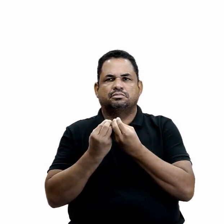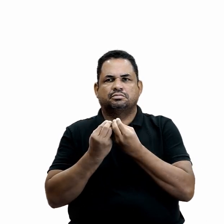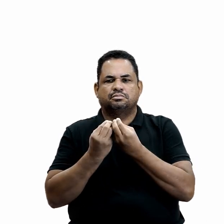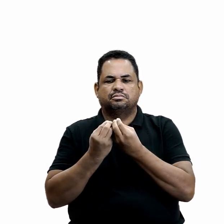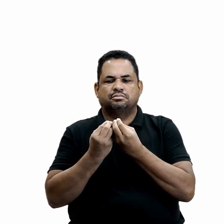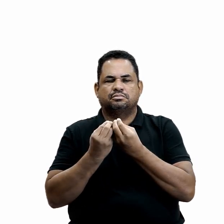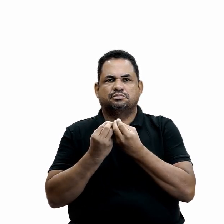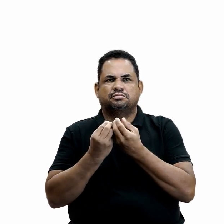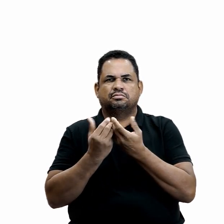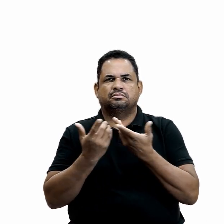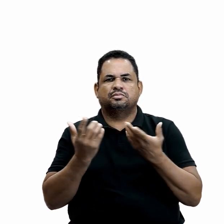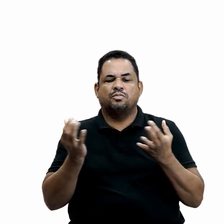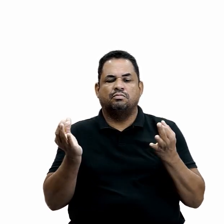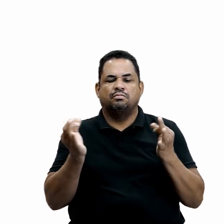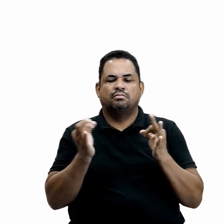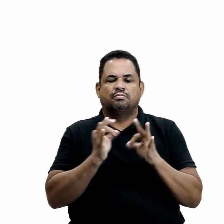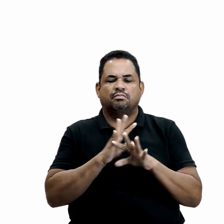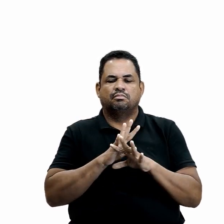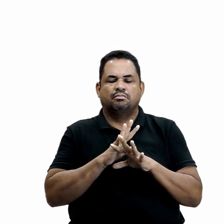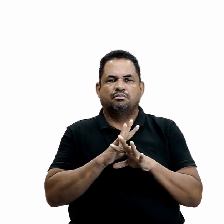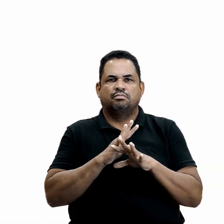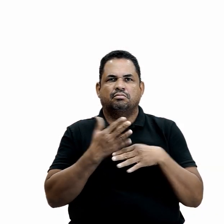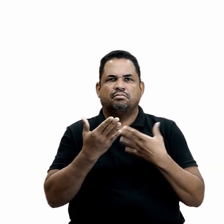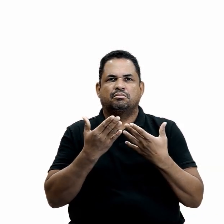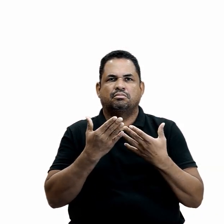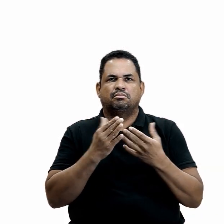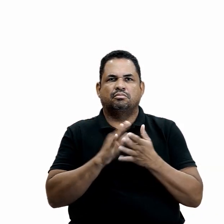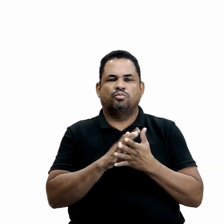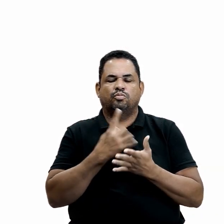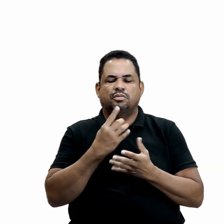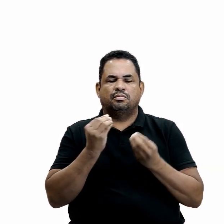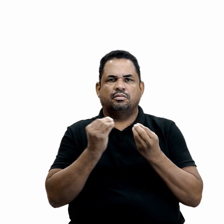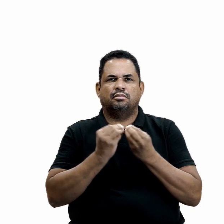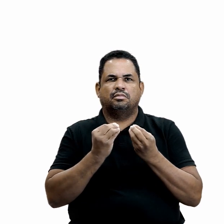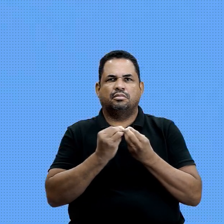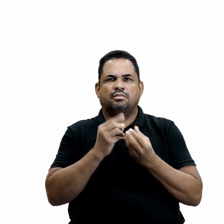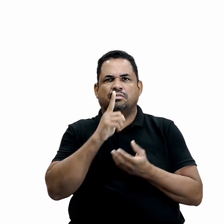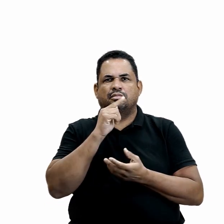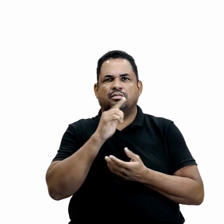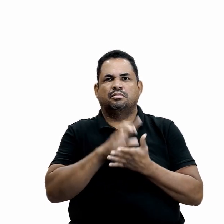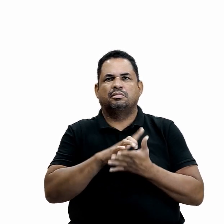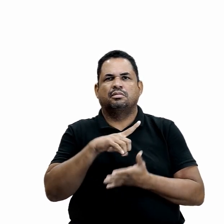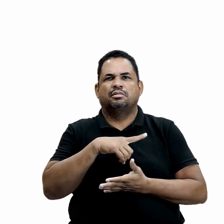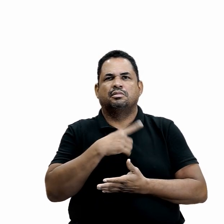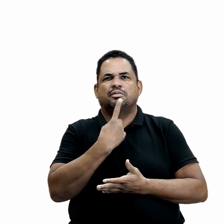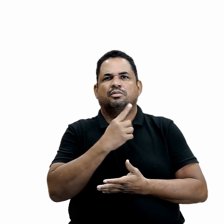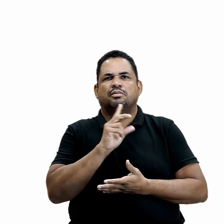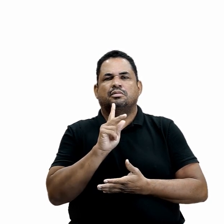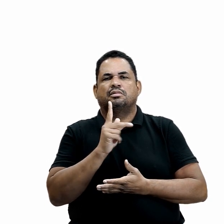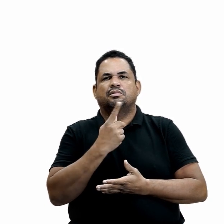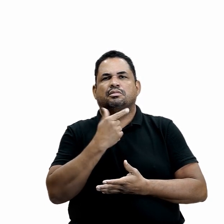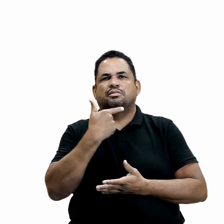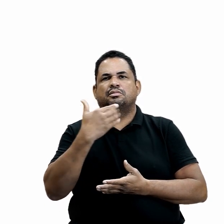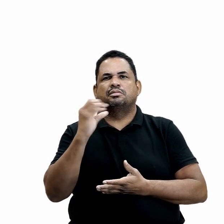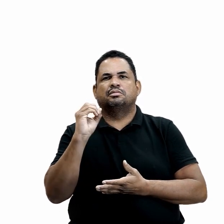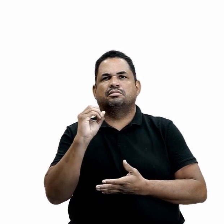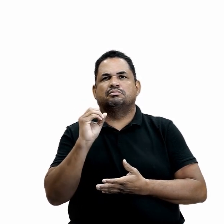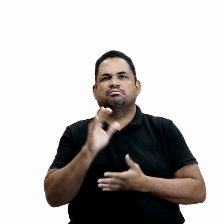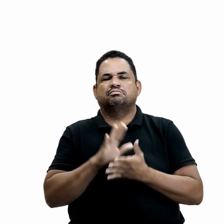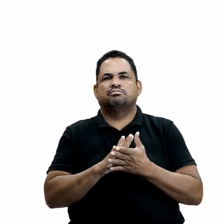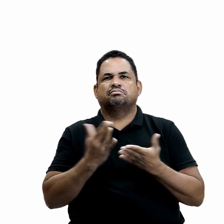Logo, uma molécula de água, eu teria um H2O, ou